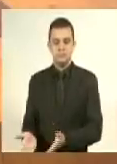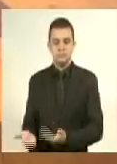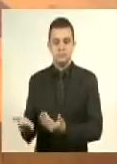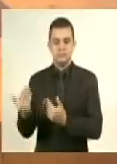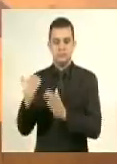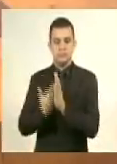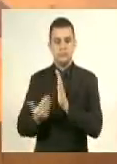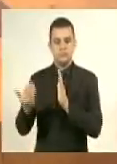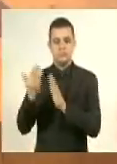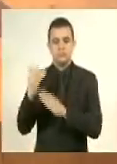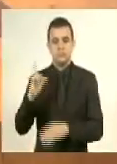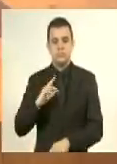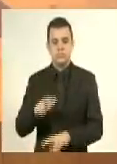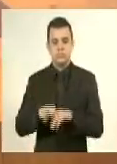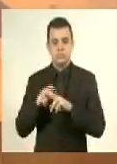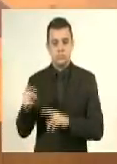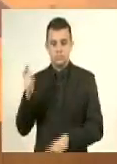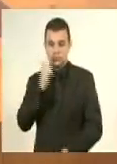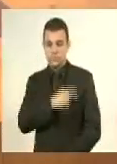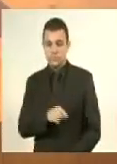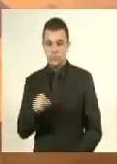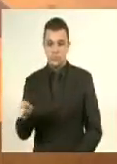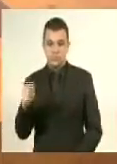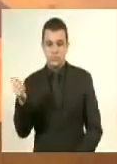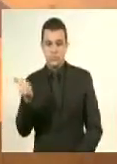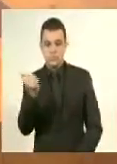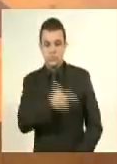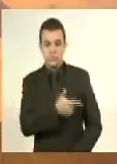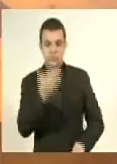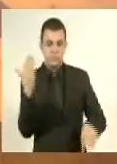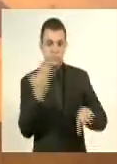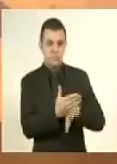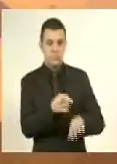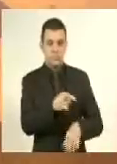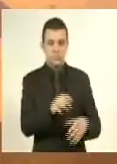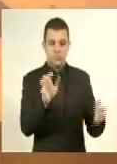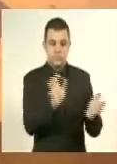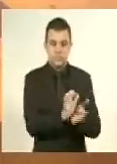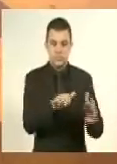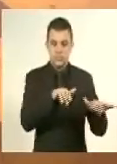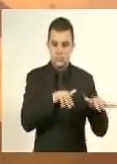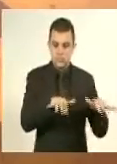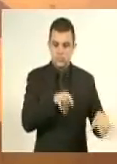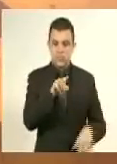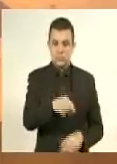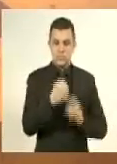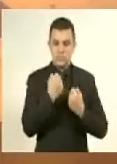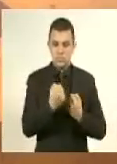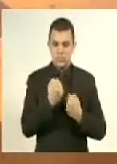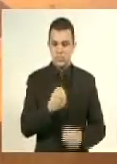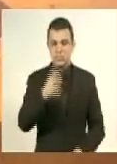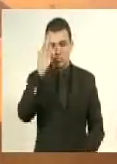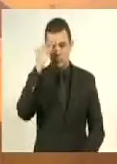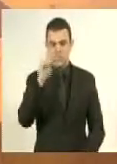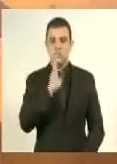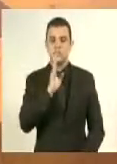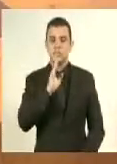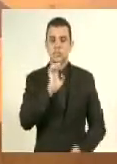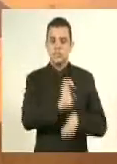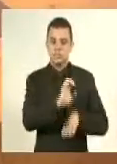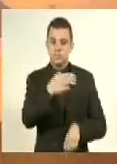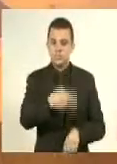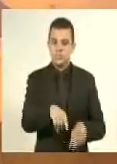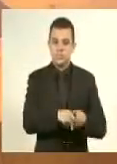conquista, em cima de um adversário competente, forte, reconhecido pelo seu futebol, não só no estado do Maranhão, como a